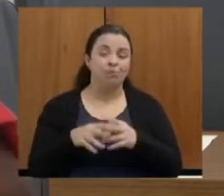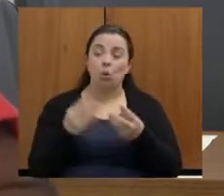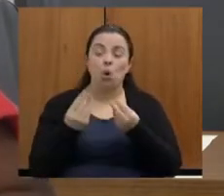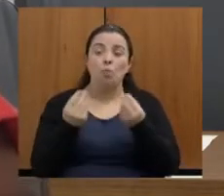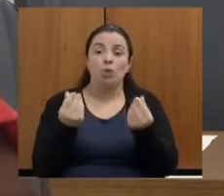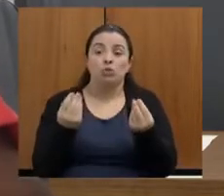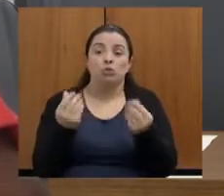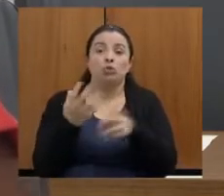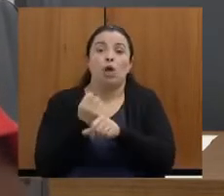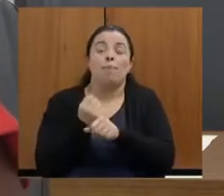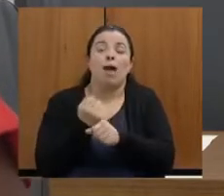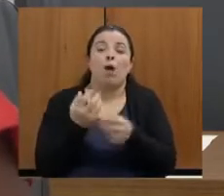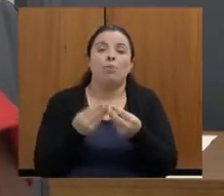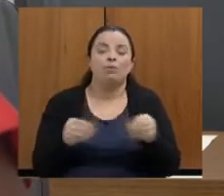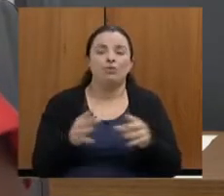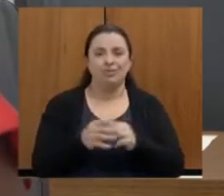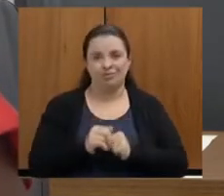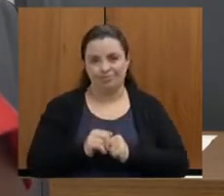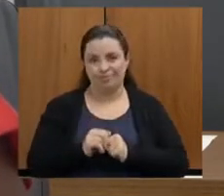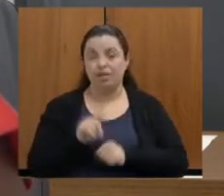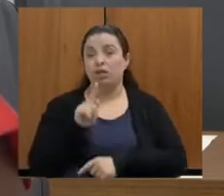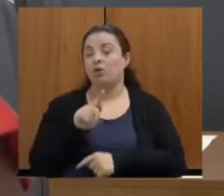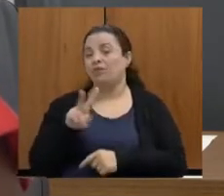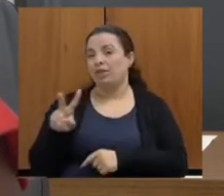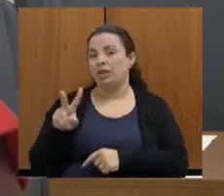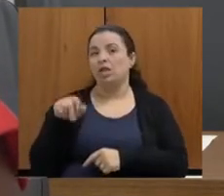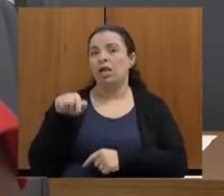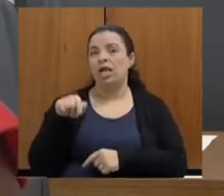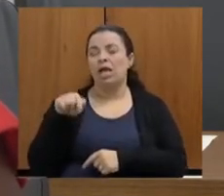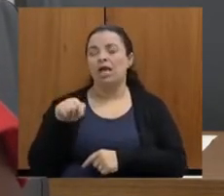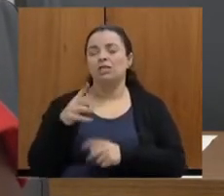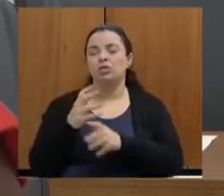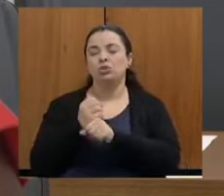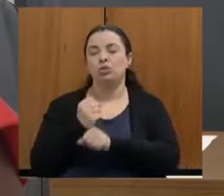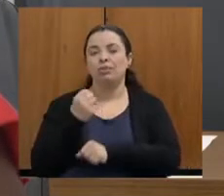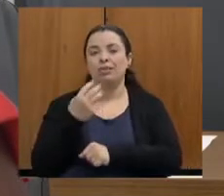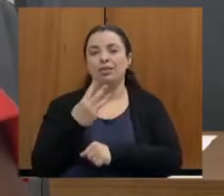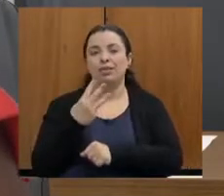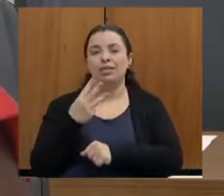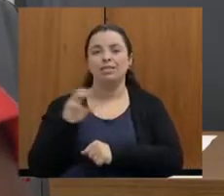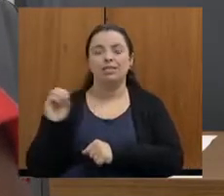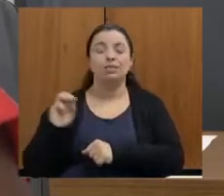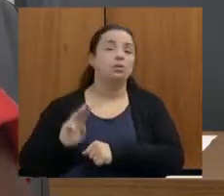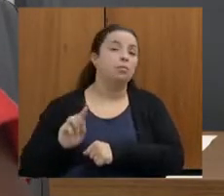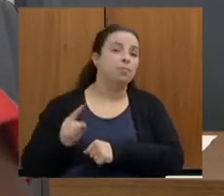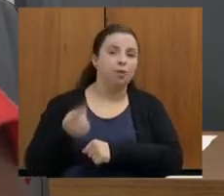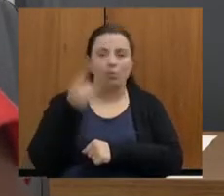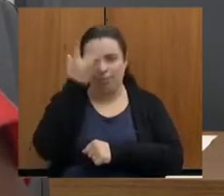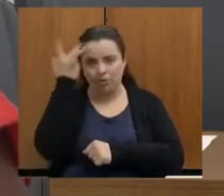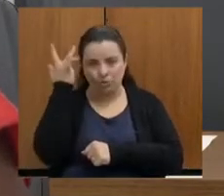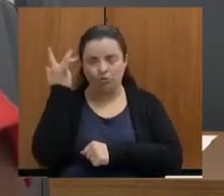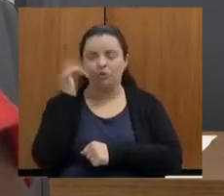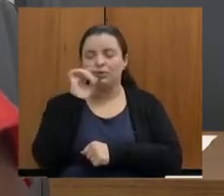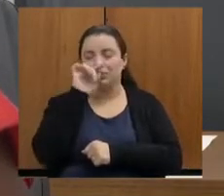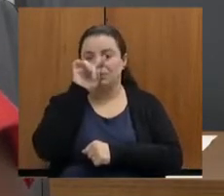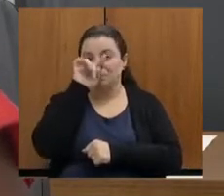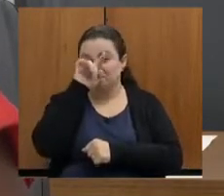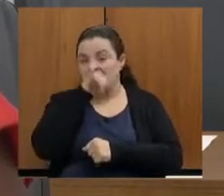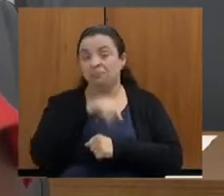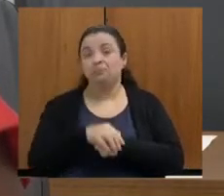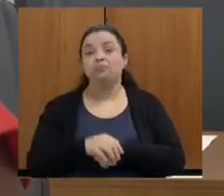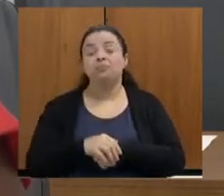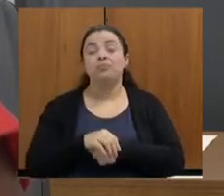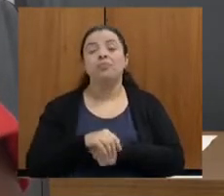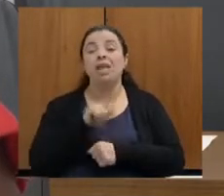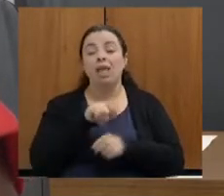Valadares é uma cidade de aproximadamente 300 mil habitantes Oi e a lama chega